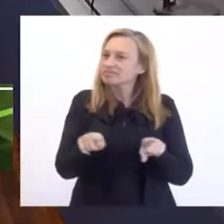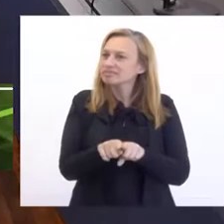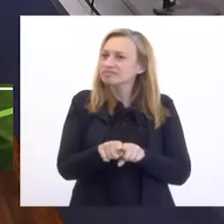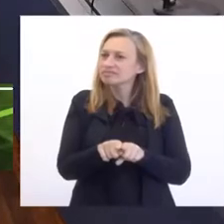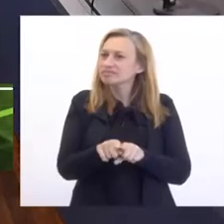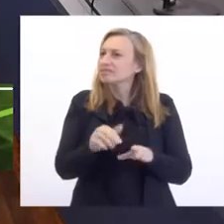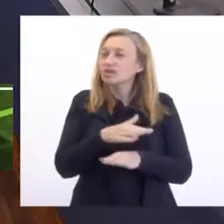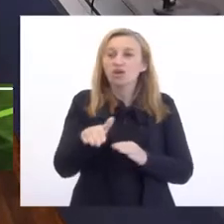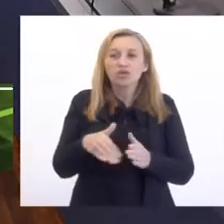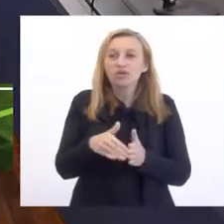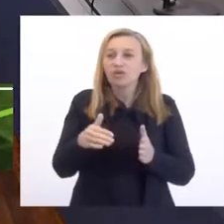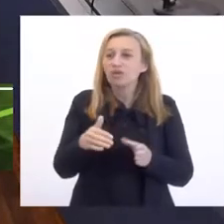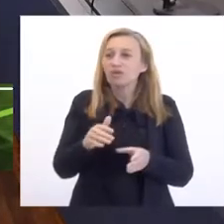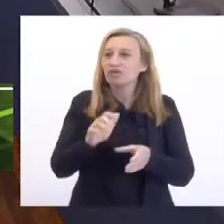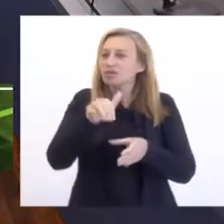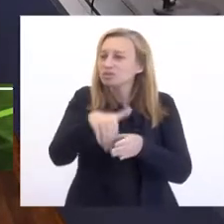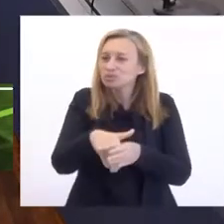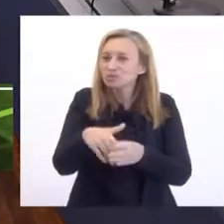tudo contrário.